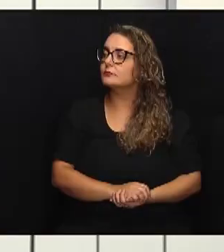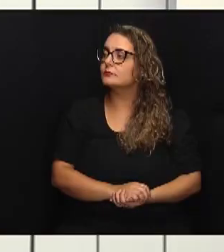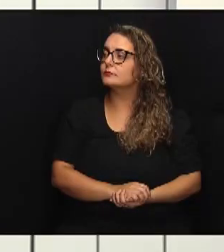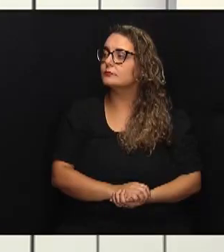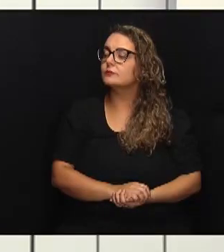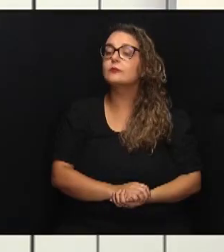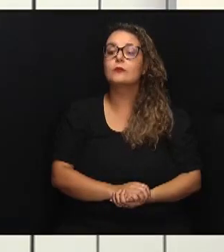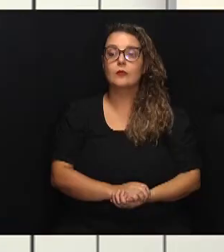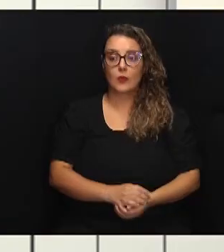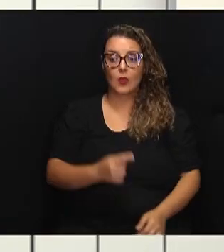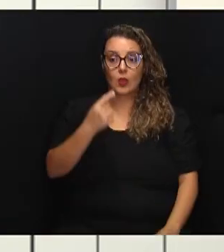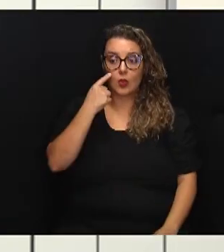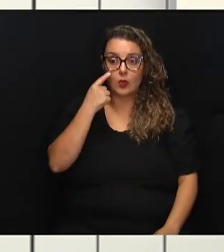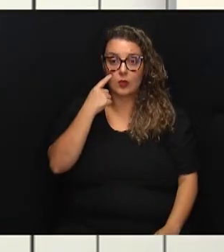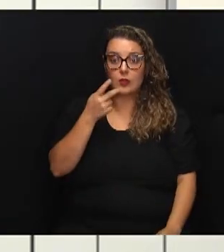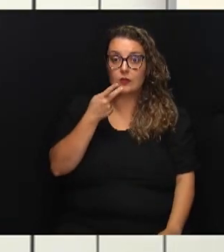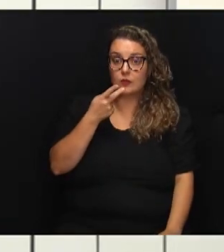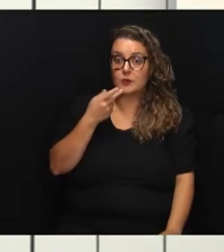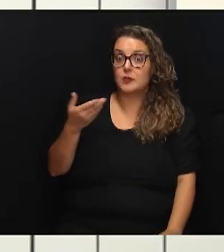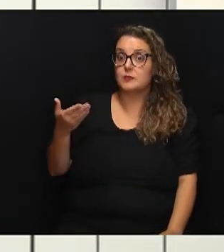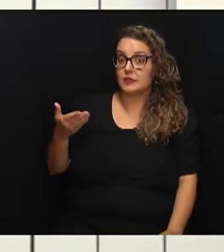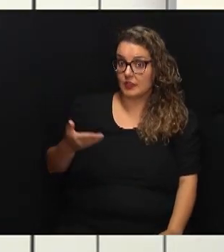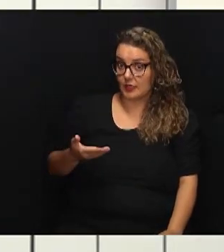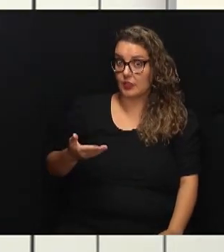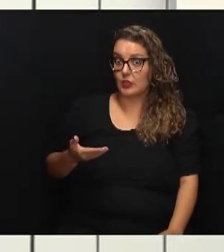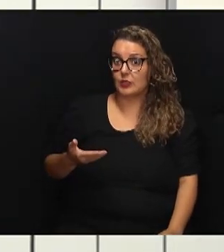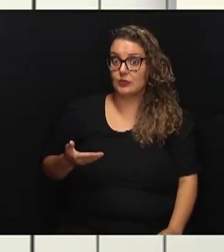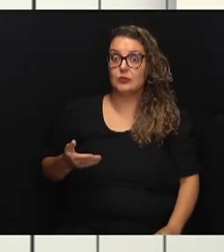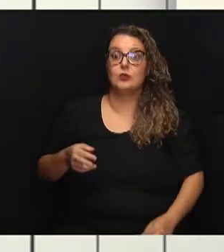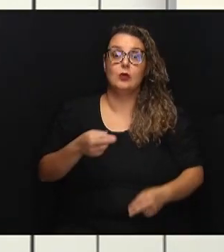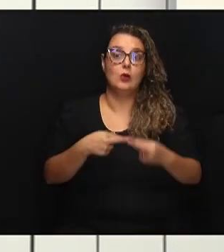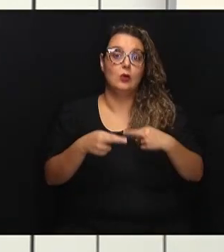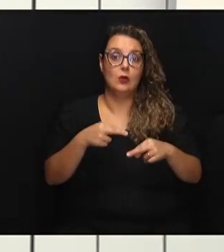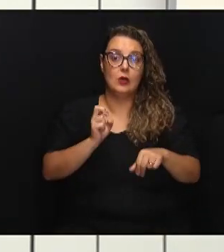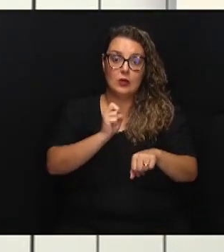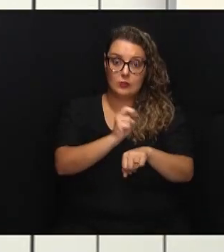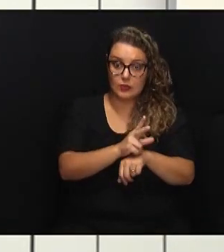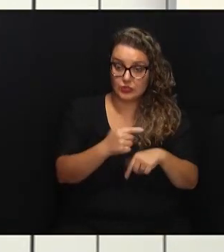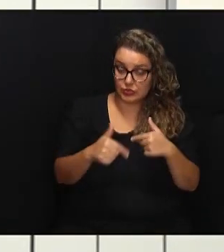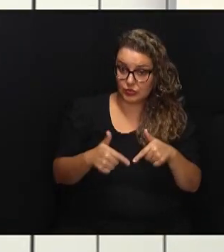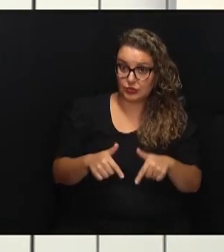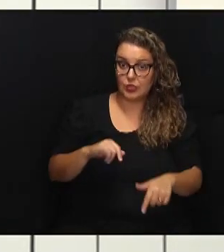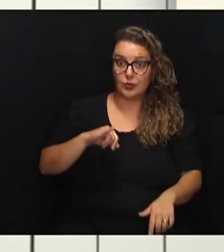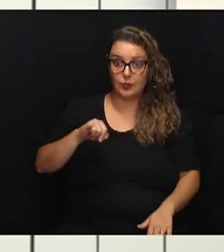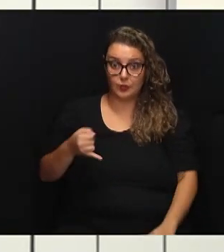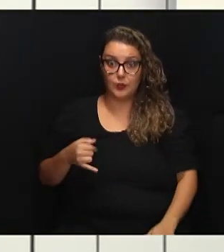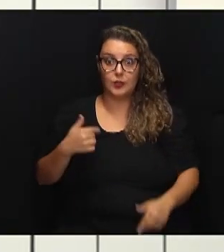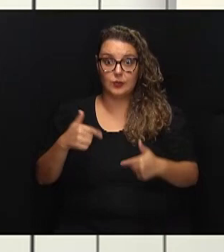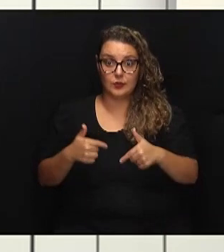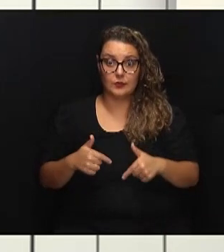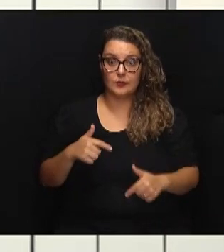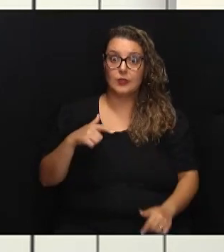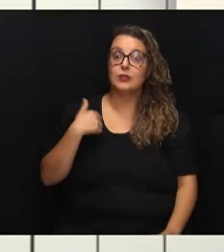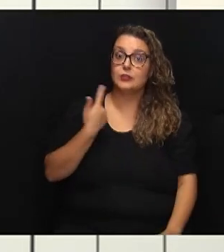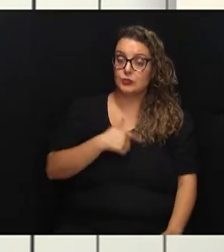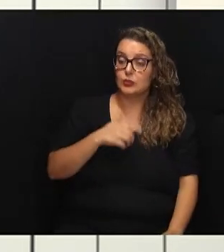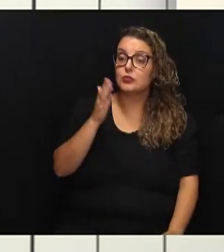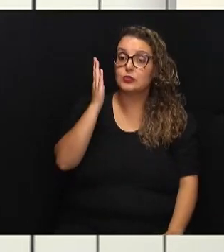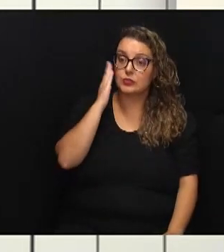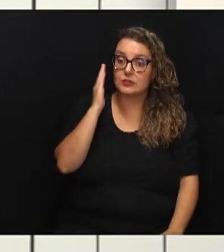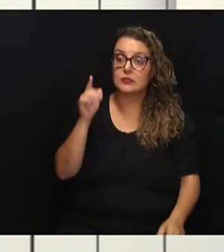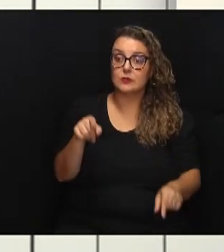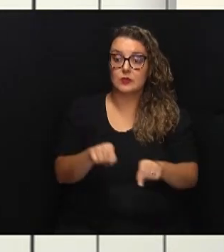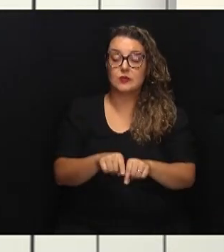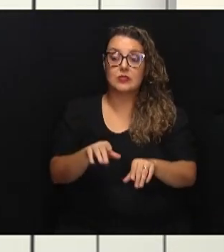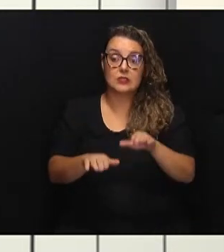Olha, a gente falou agora há pouquinho sobre a questão das vagas, oportunidades de trabalho. E nós já sabemos, inclusive, que